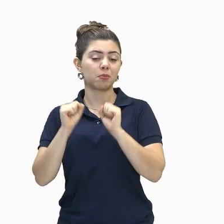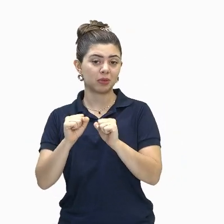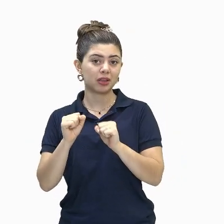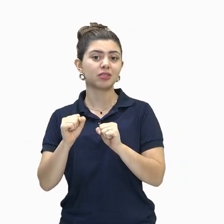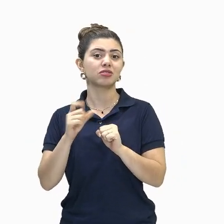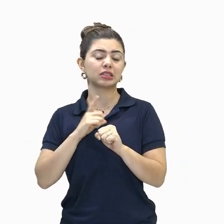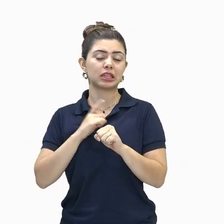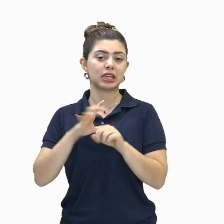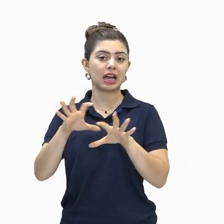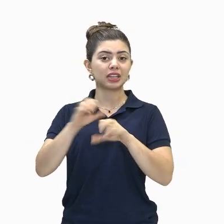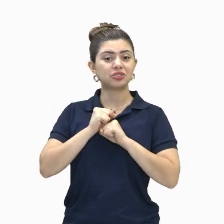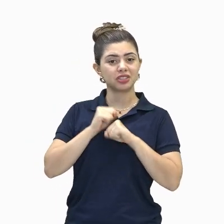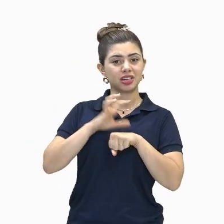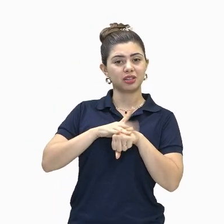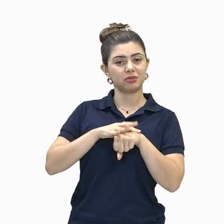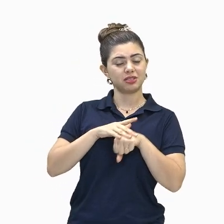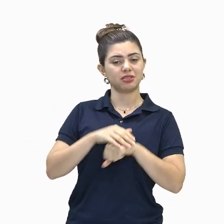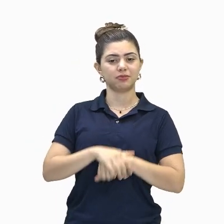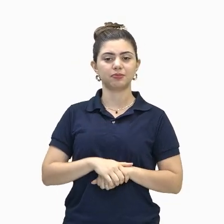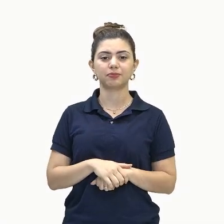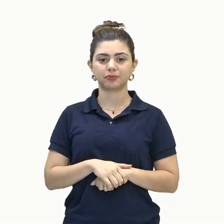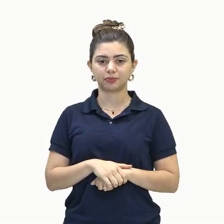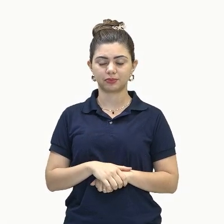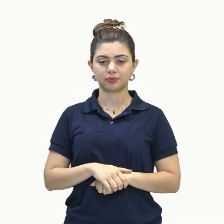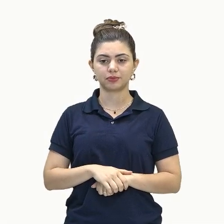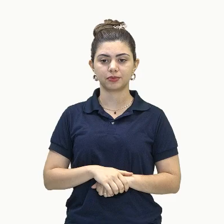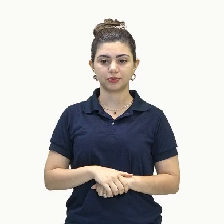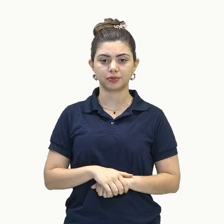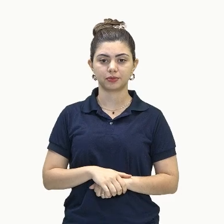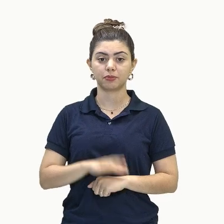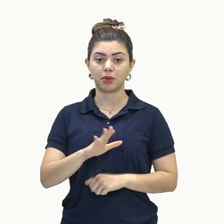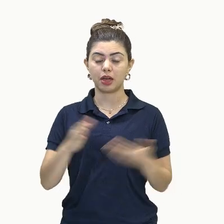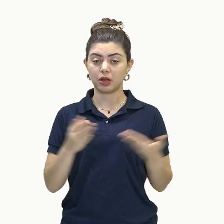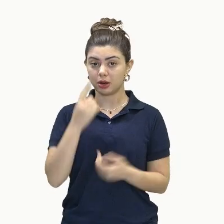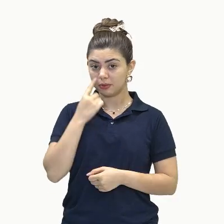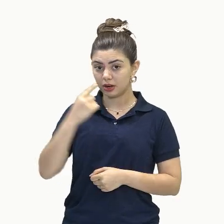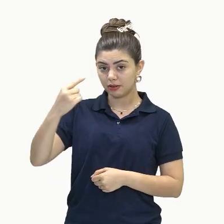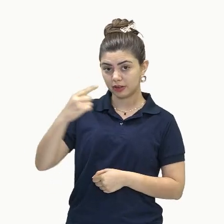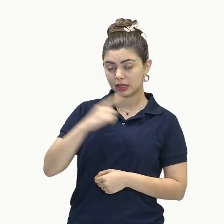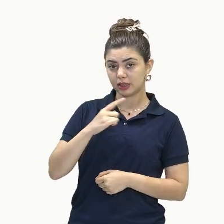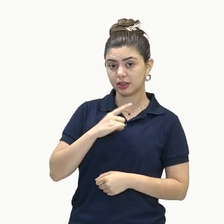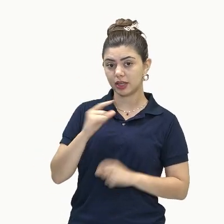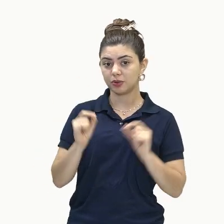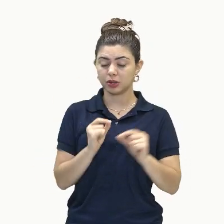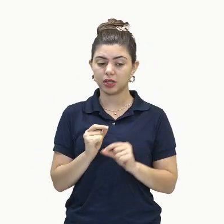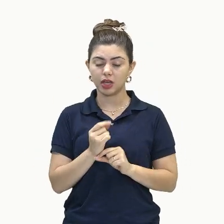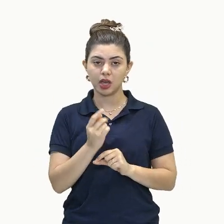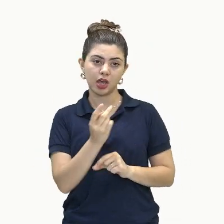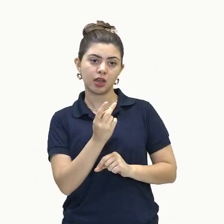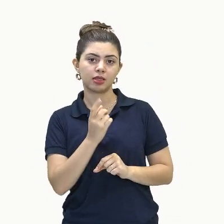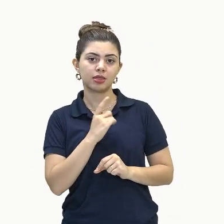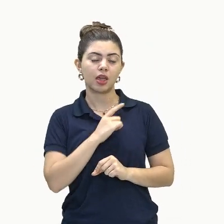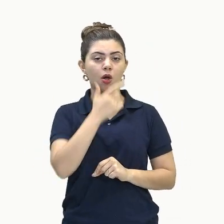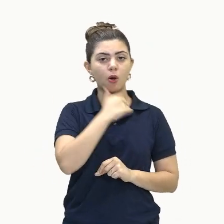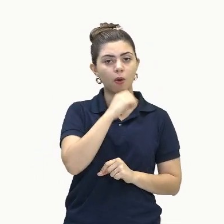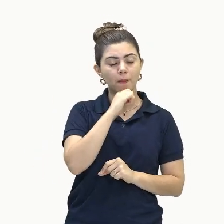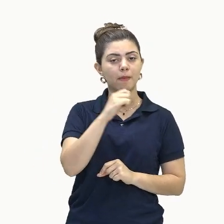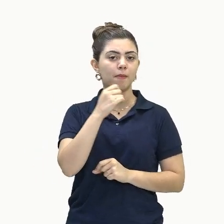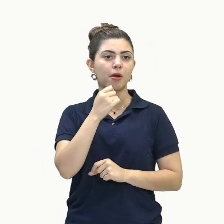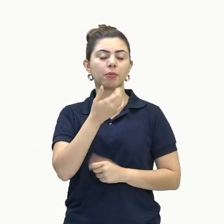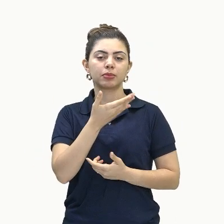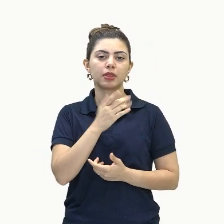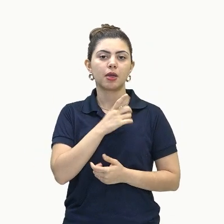de Huntington. Então, vamos aqui procurar aquele casal que tem características semelhantes, tem fenótipo